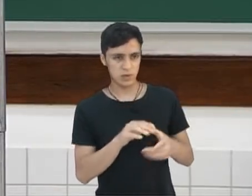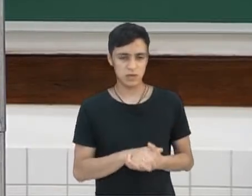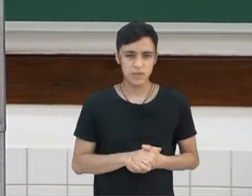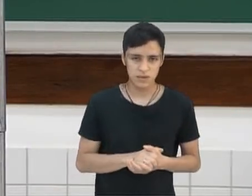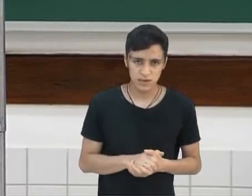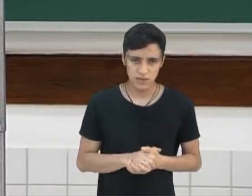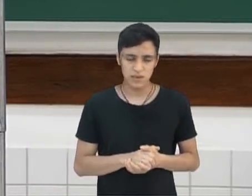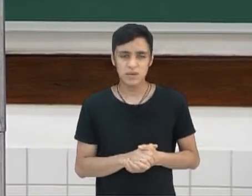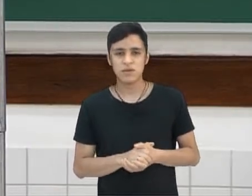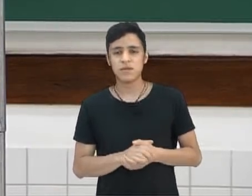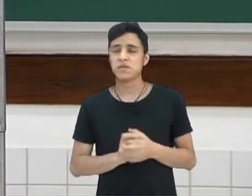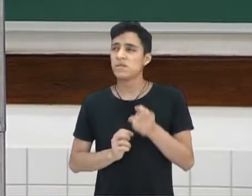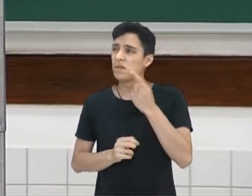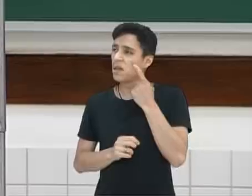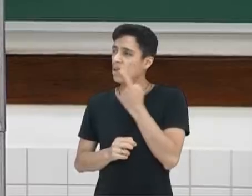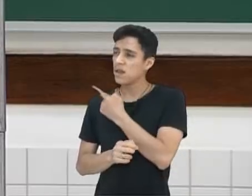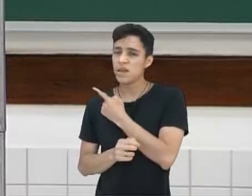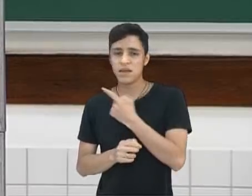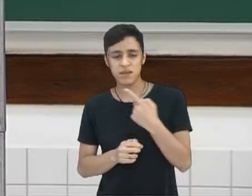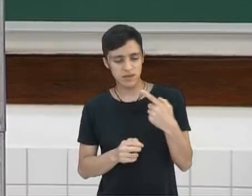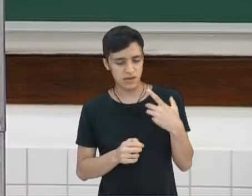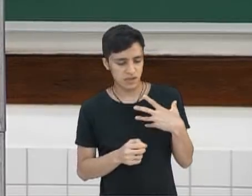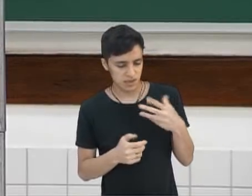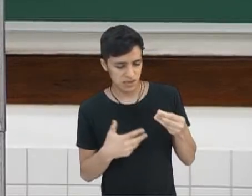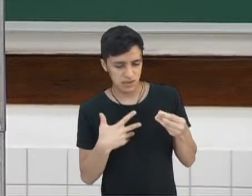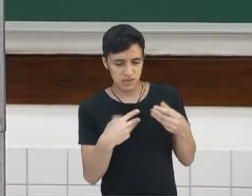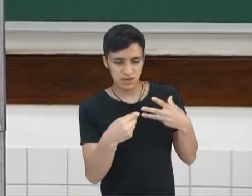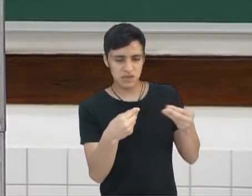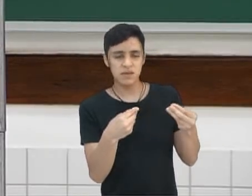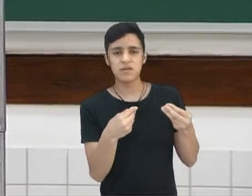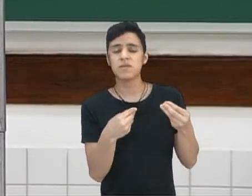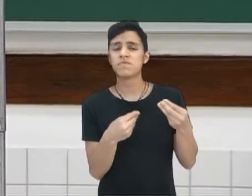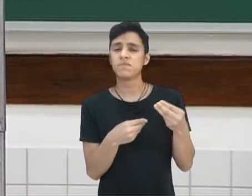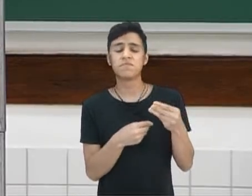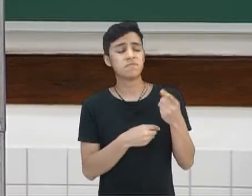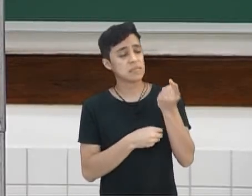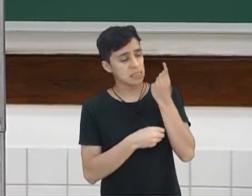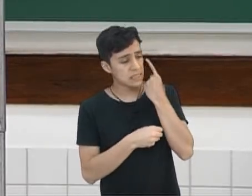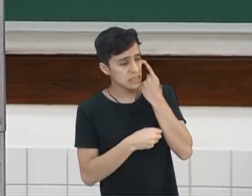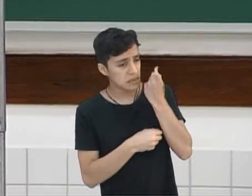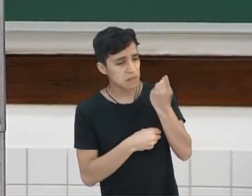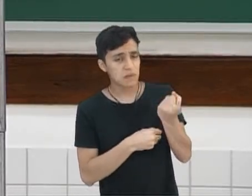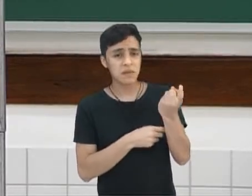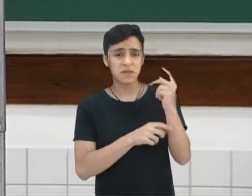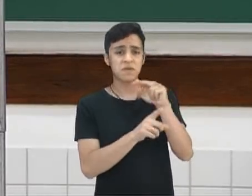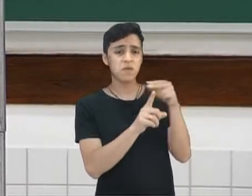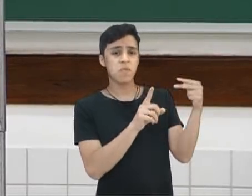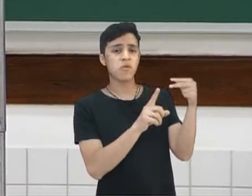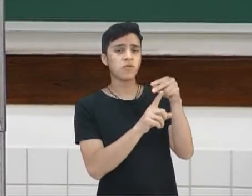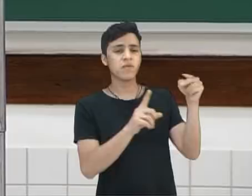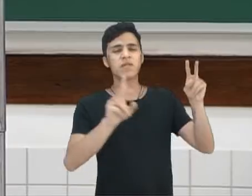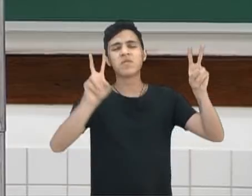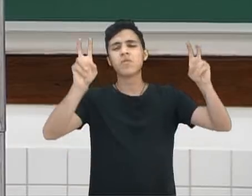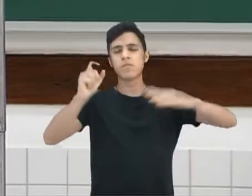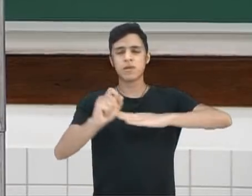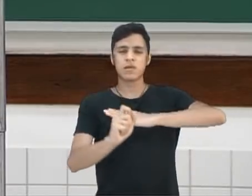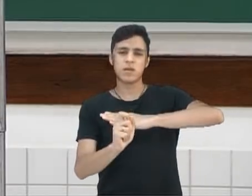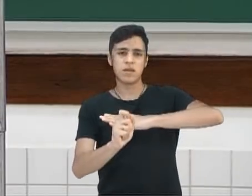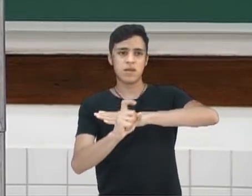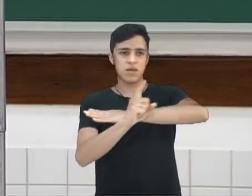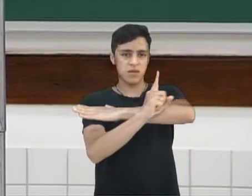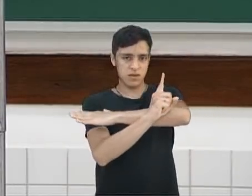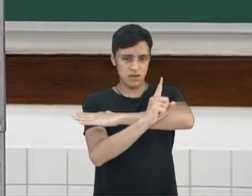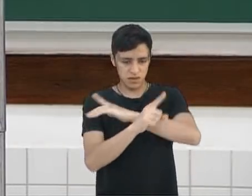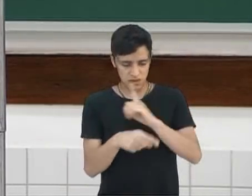E essa reprodução sexuada, ela é muito interessante do ponto de vista, né, evolutivo, porque ela